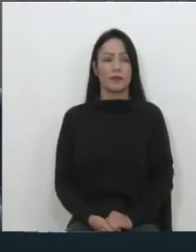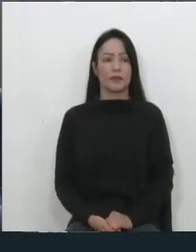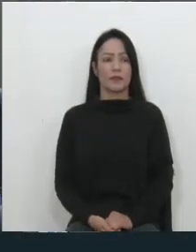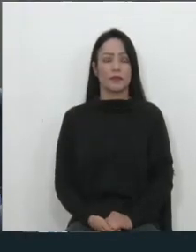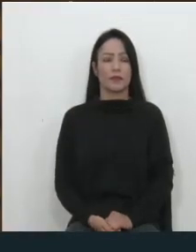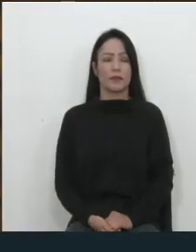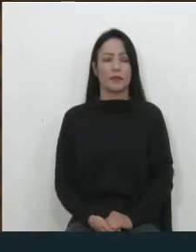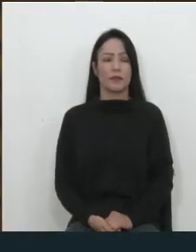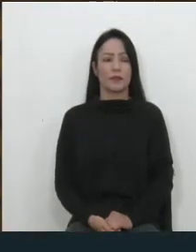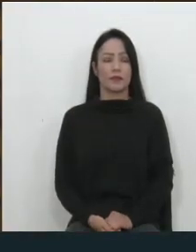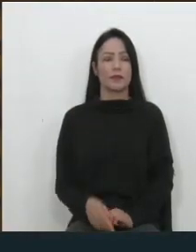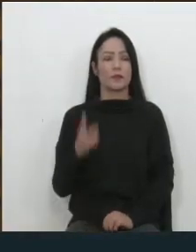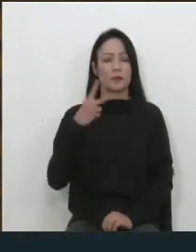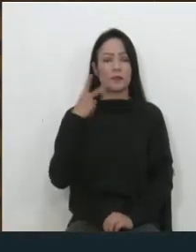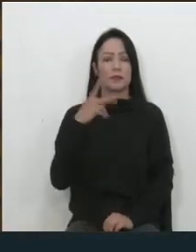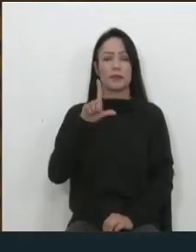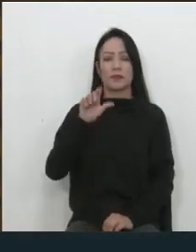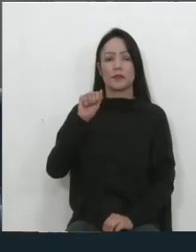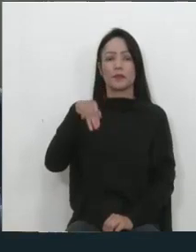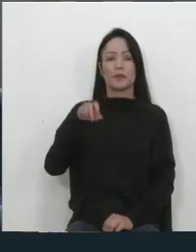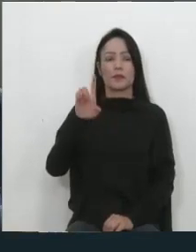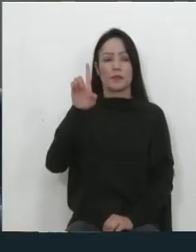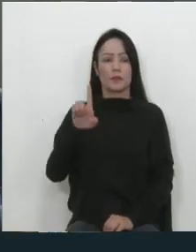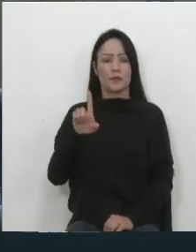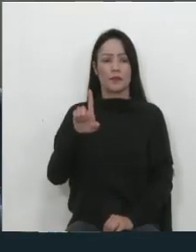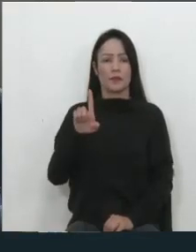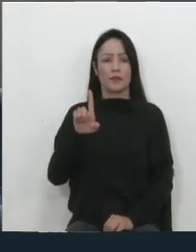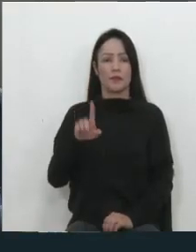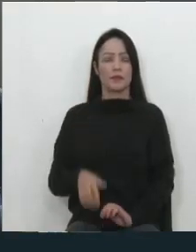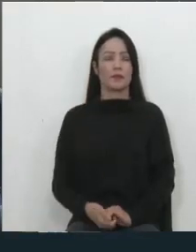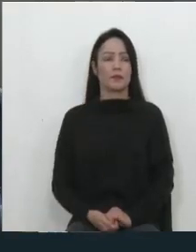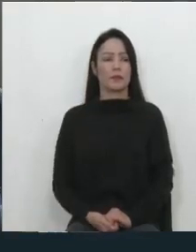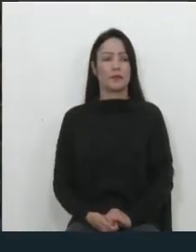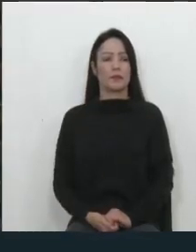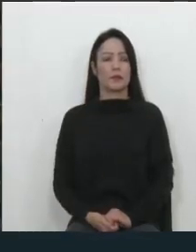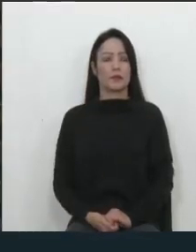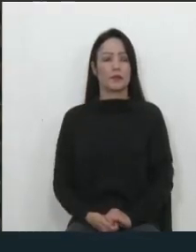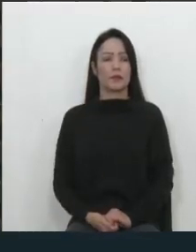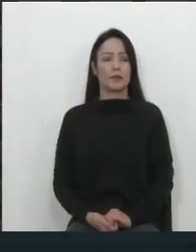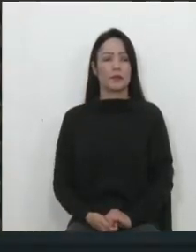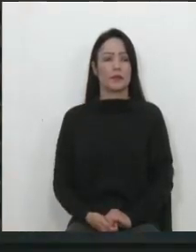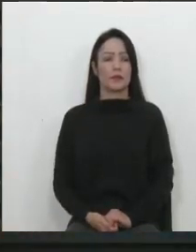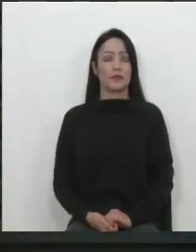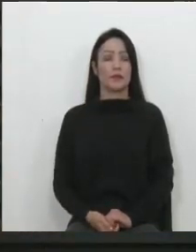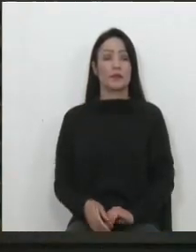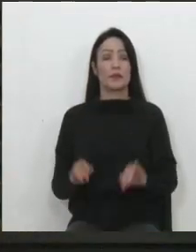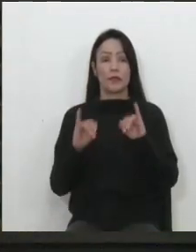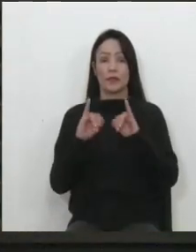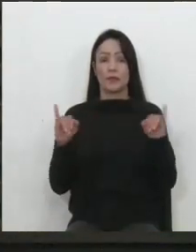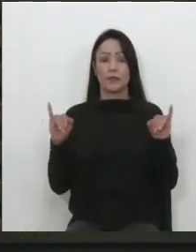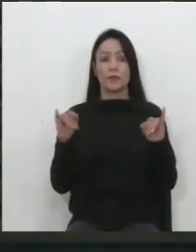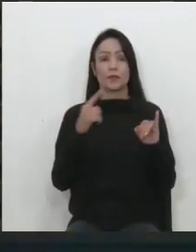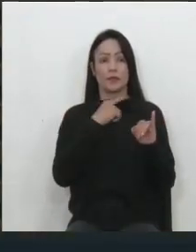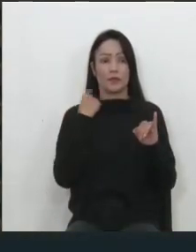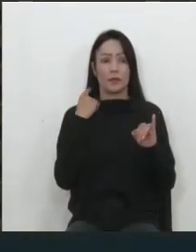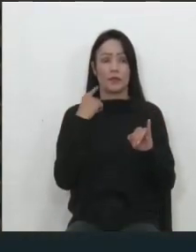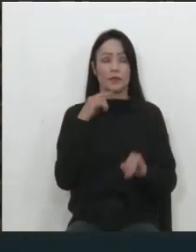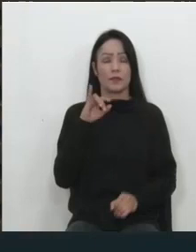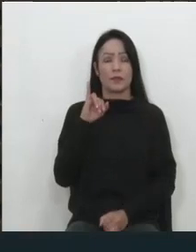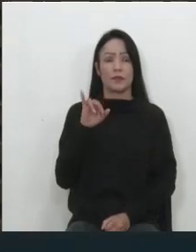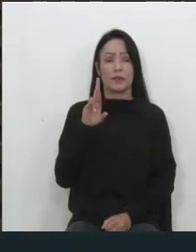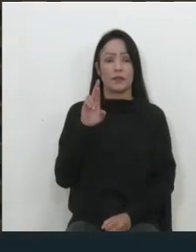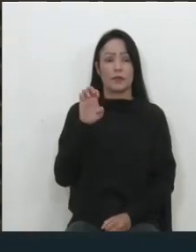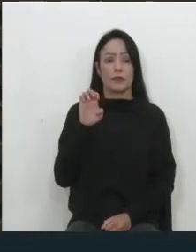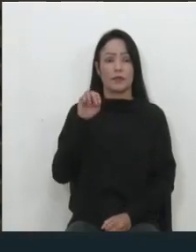Questão de ordem, vereador Lamé. Eu queria comunicar o falecimento da senhora Irene